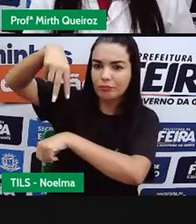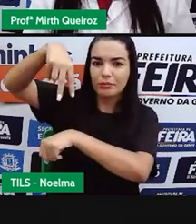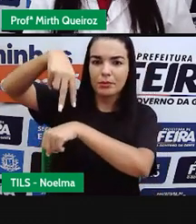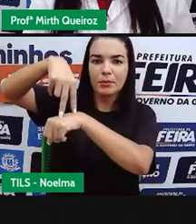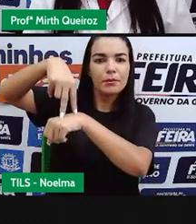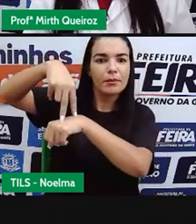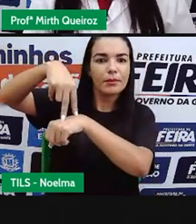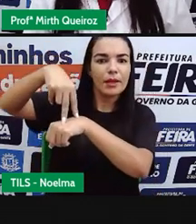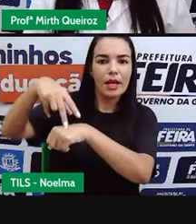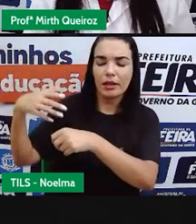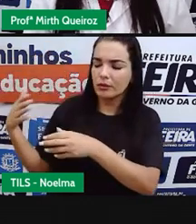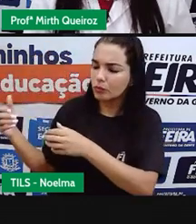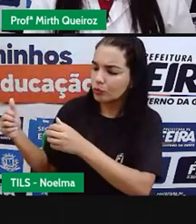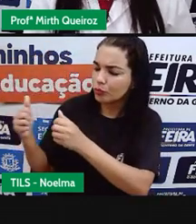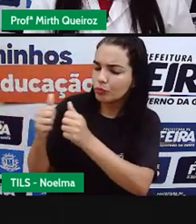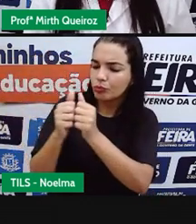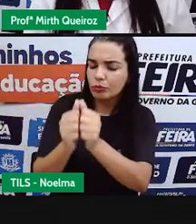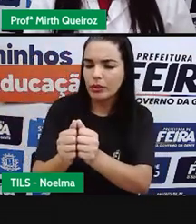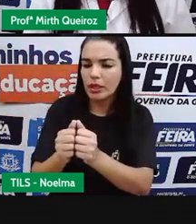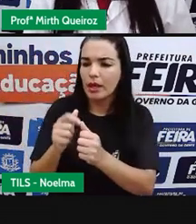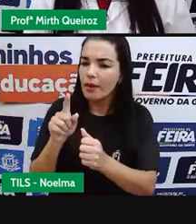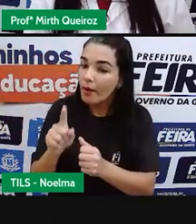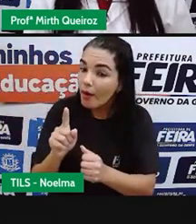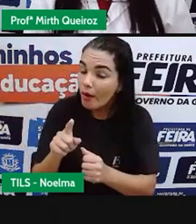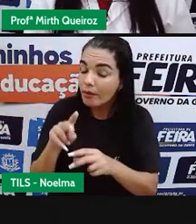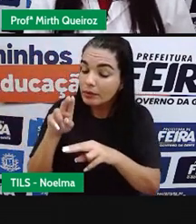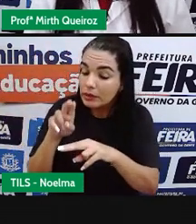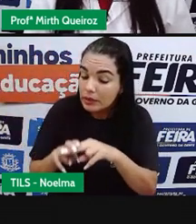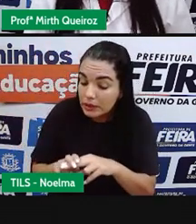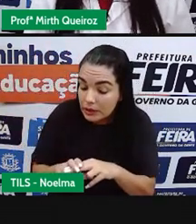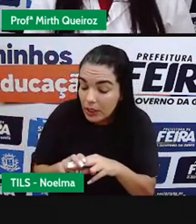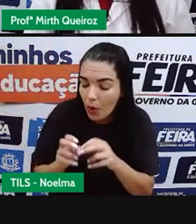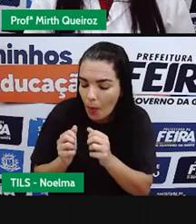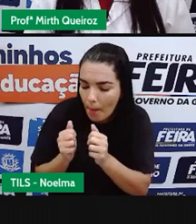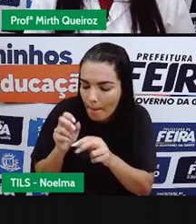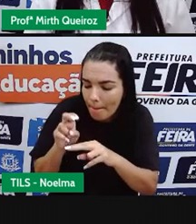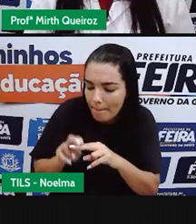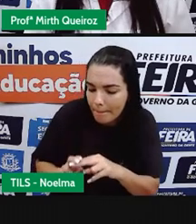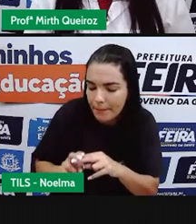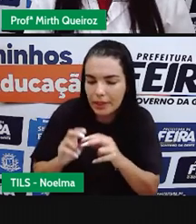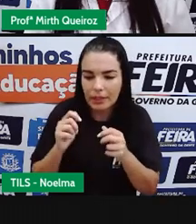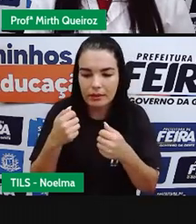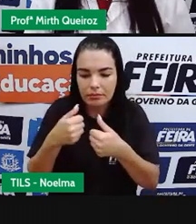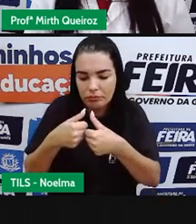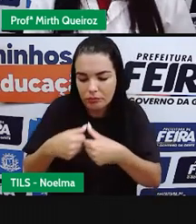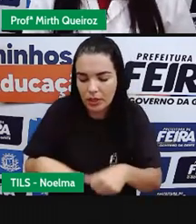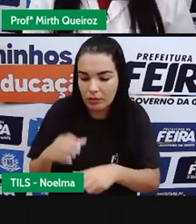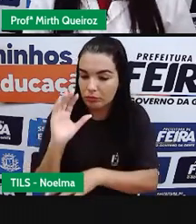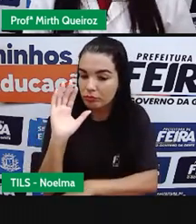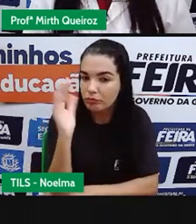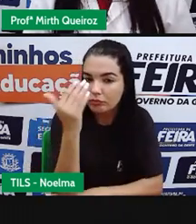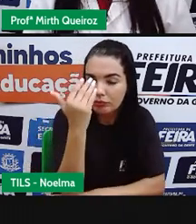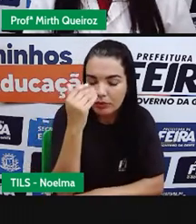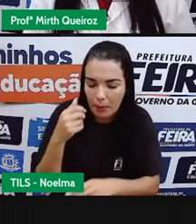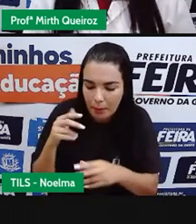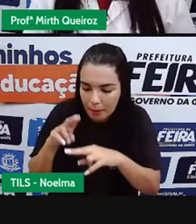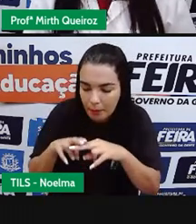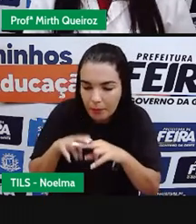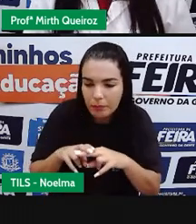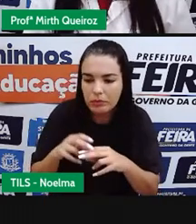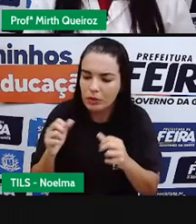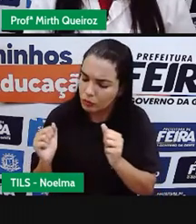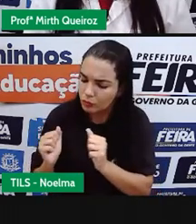e veio ao meu encontro. Sentou-se no banquinho de toco de uma árvore e pediu-me